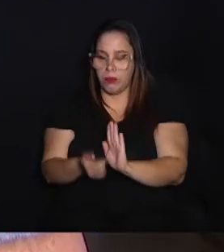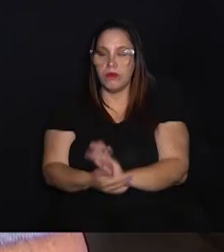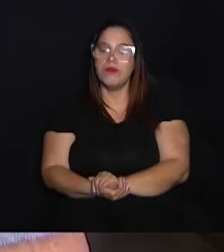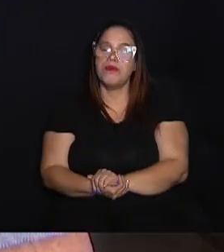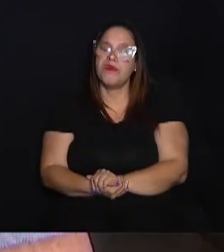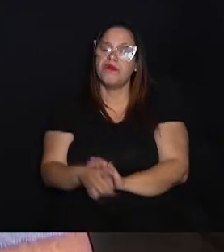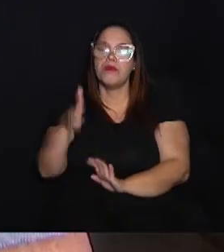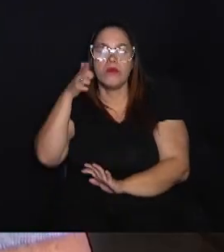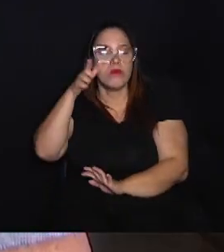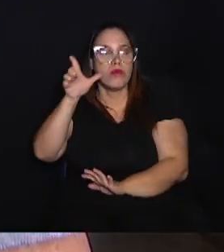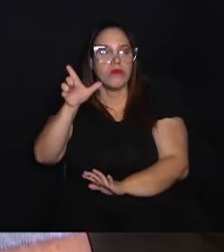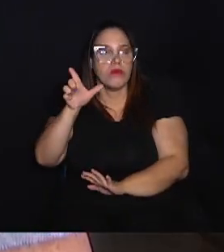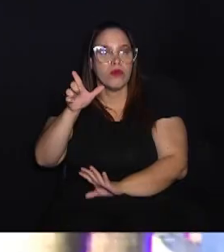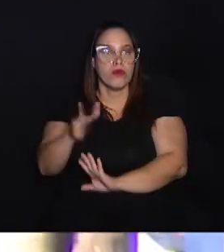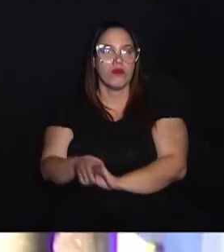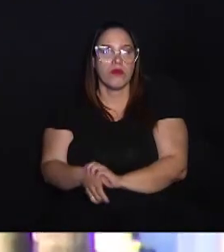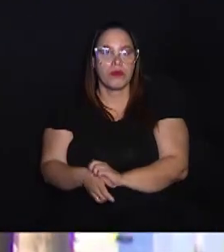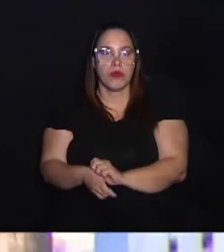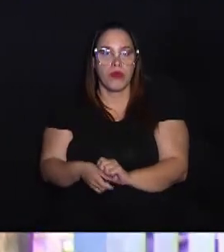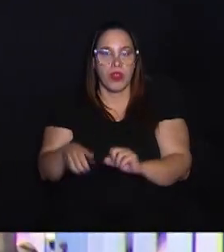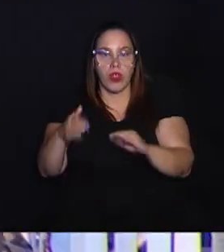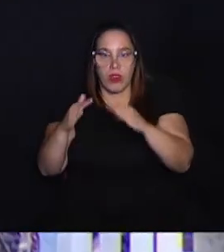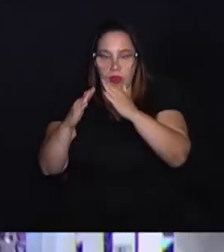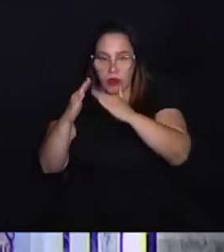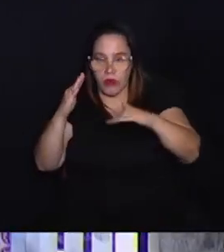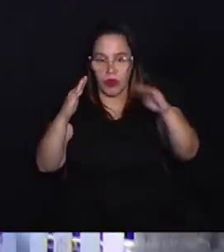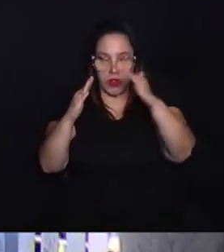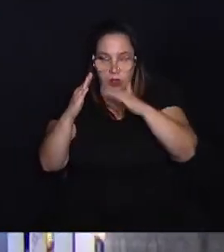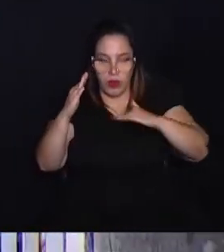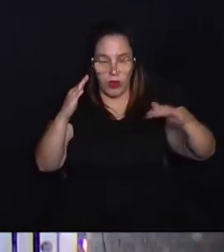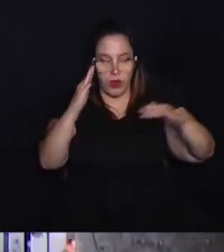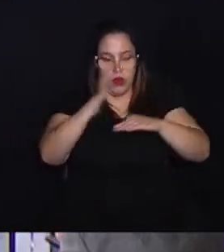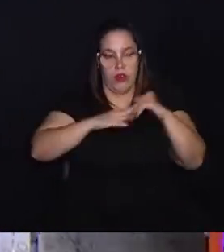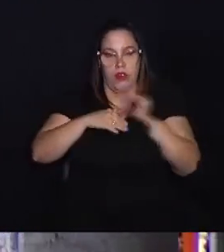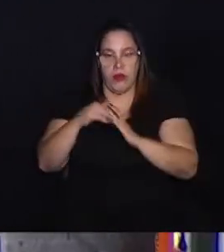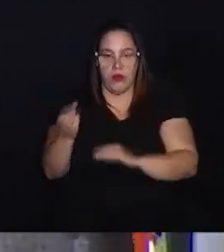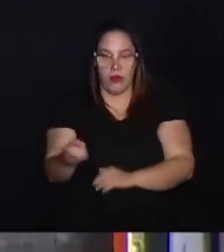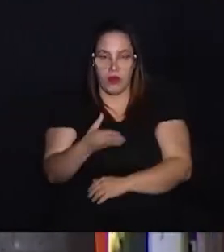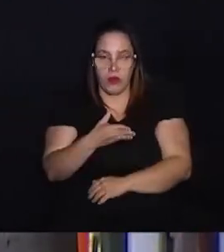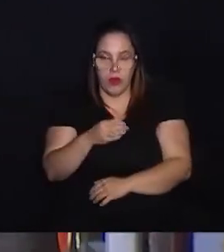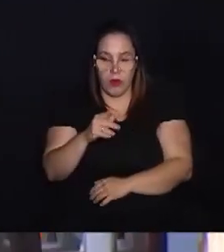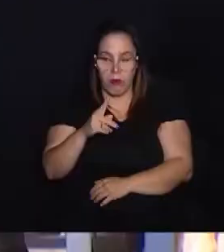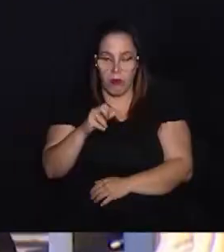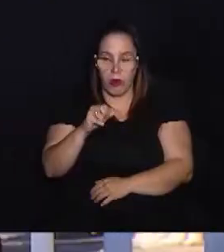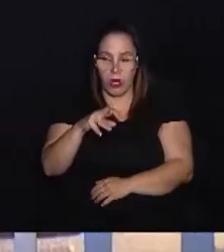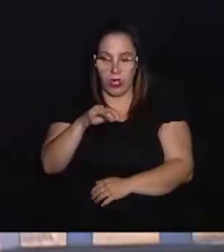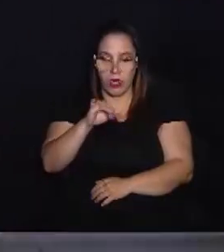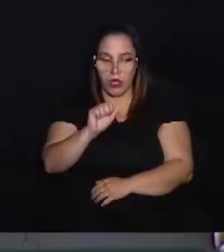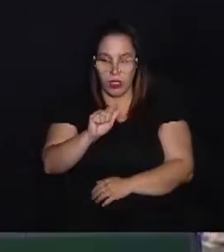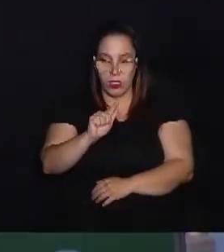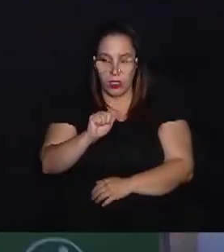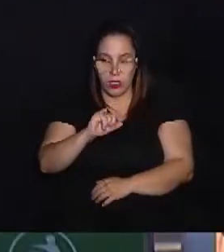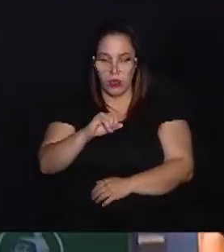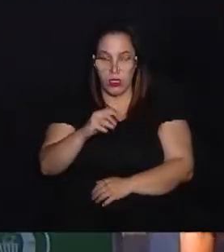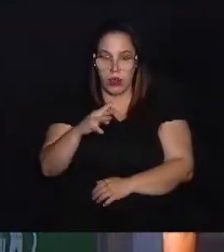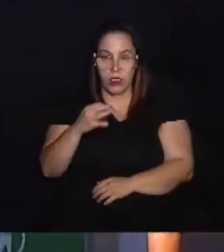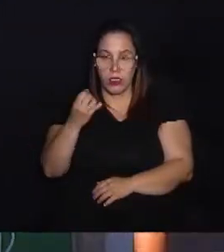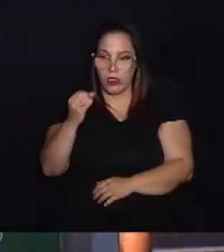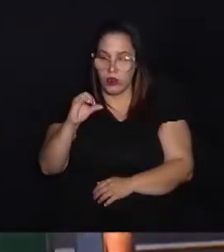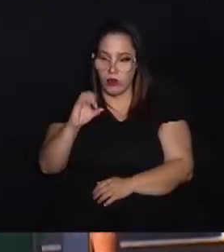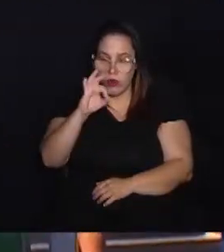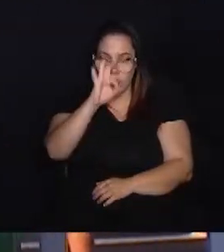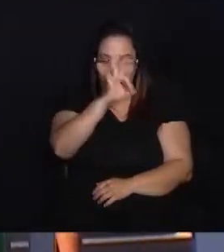conseguir colocar esses sombrites. O material da nova estrutura é feito de polietileno, que bloqueia 90% dos